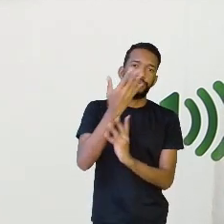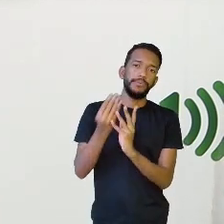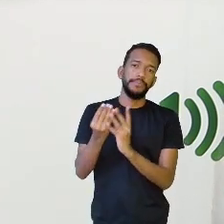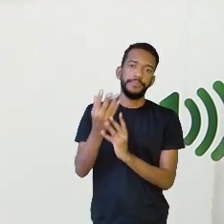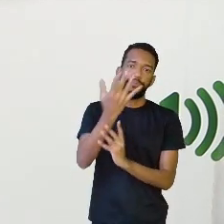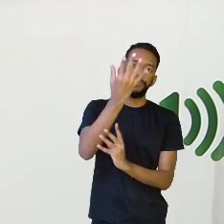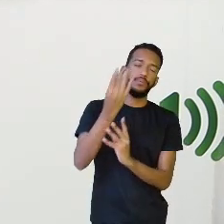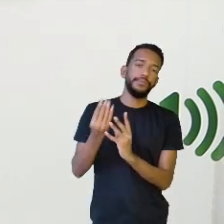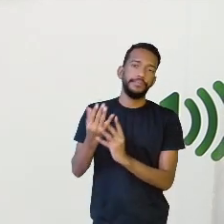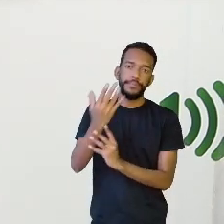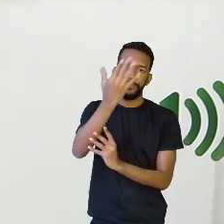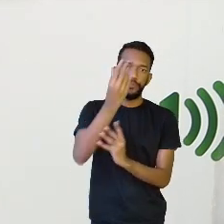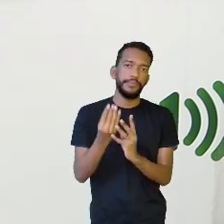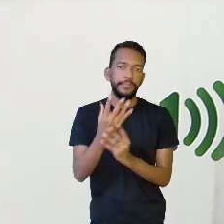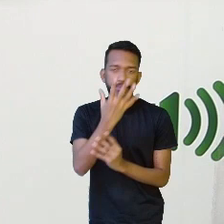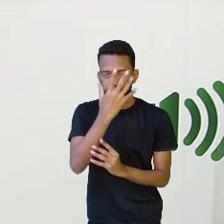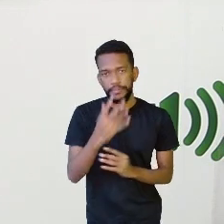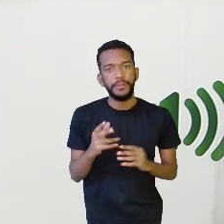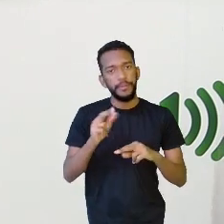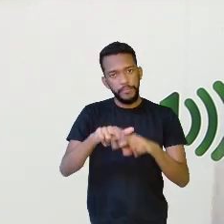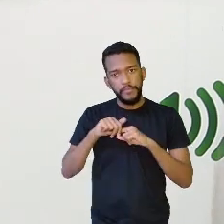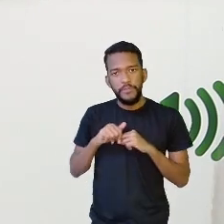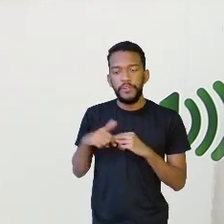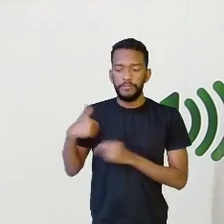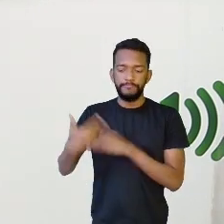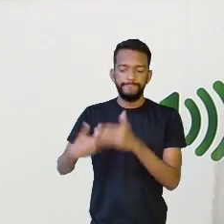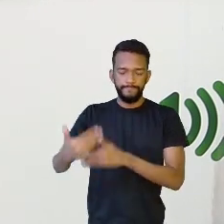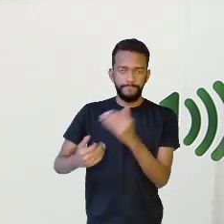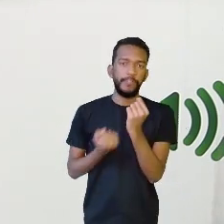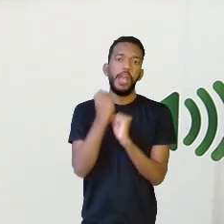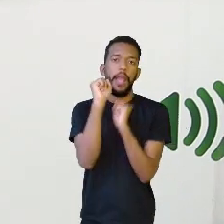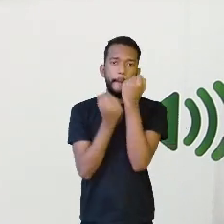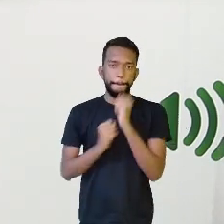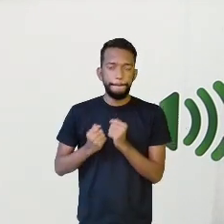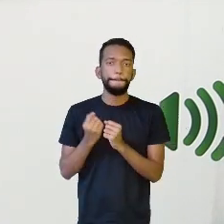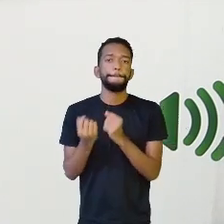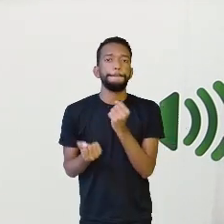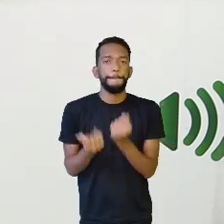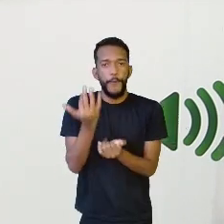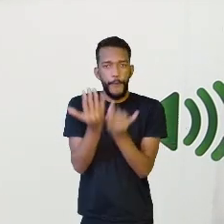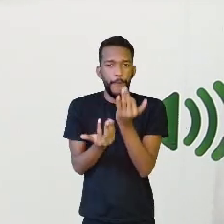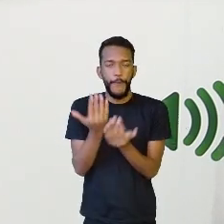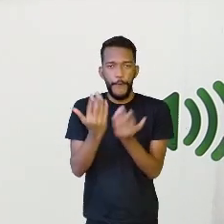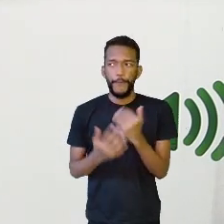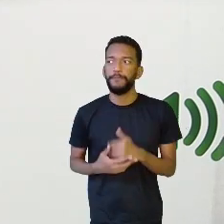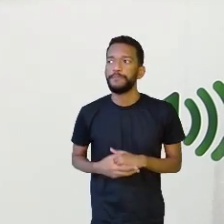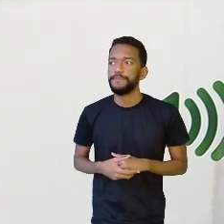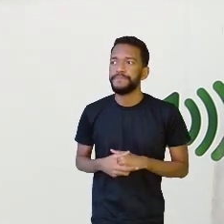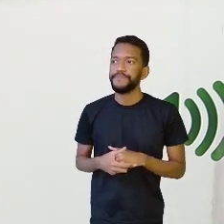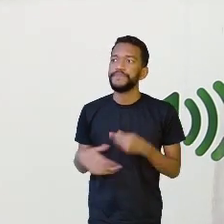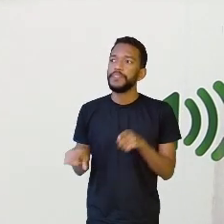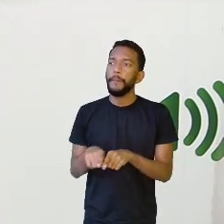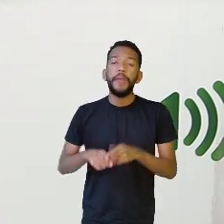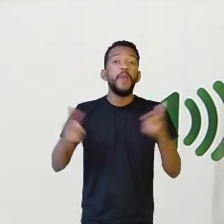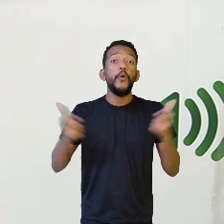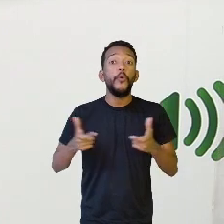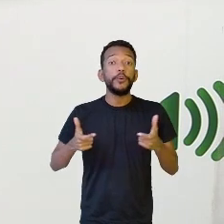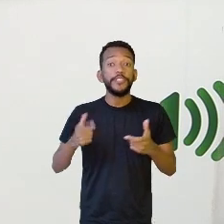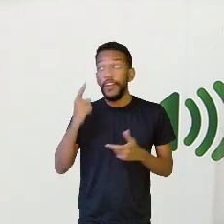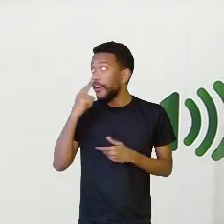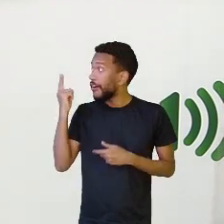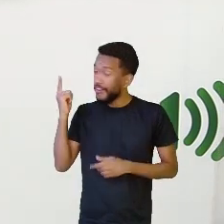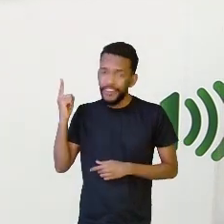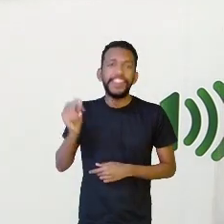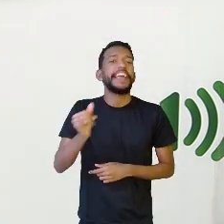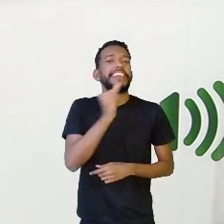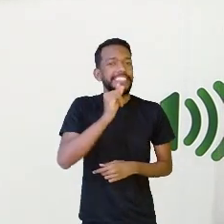trabalham com um processo ainda de combustão de materiais. Onde mais que nós temos a combustão? Olha aí